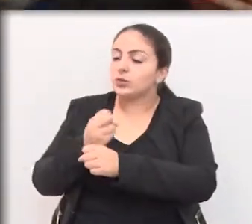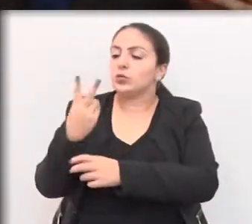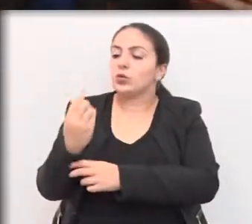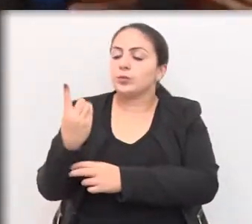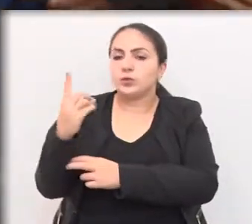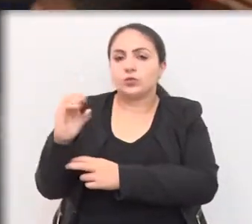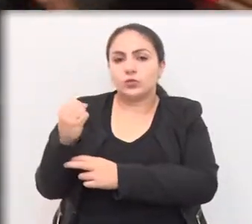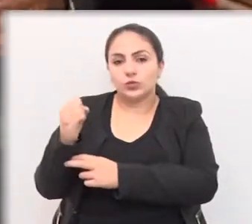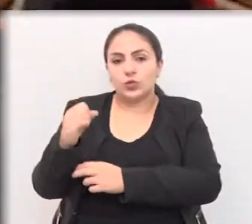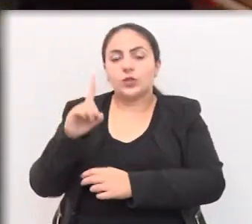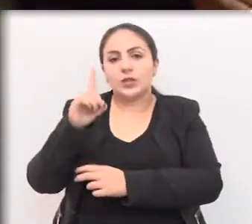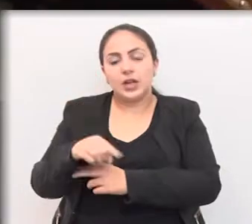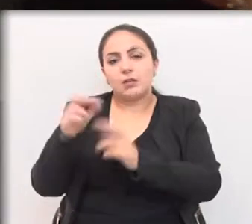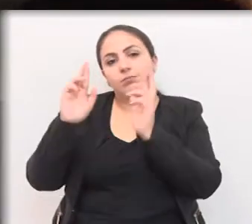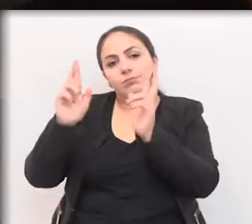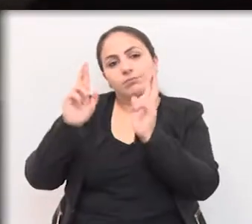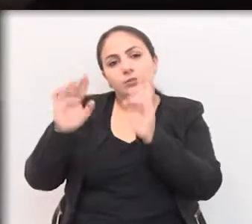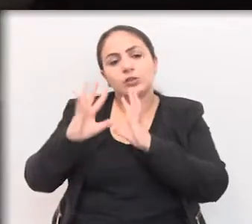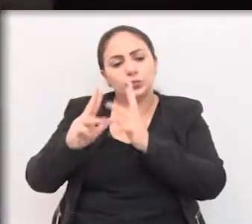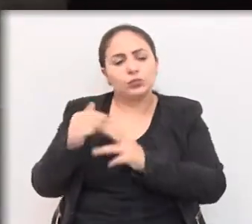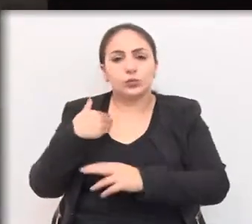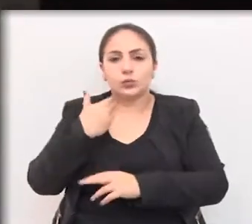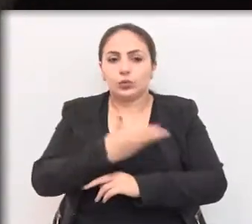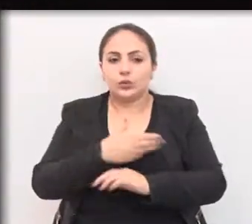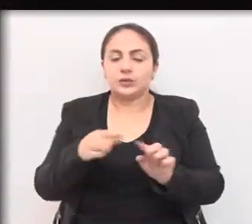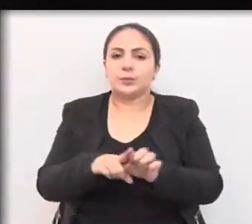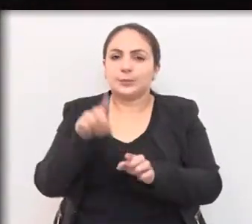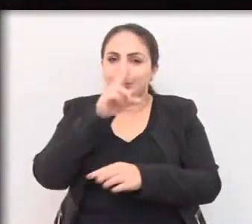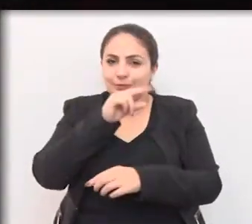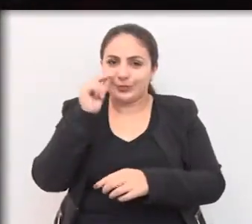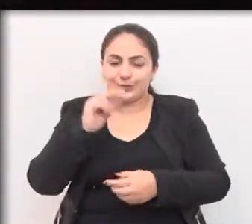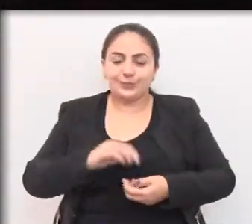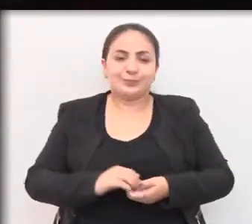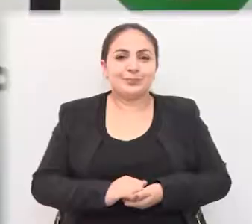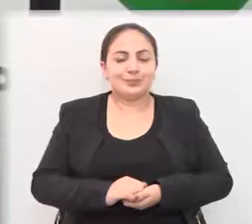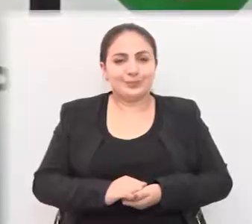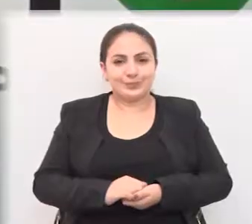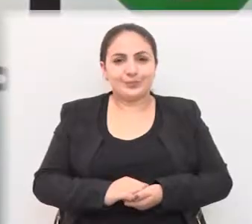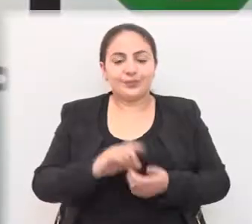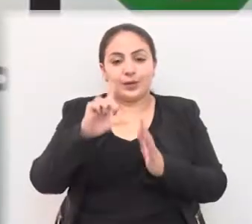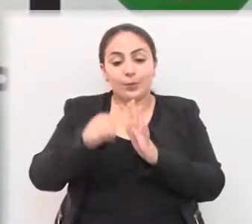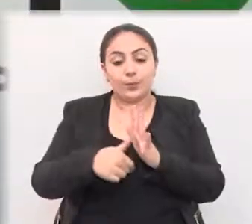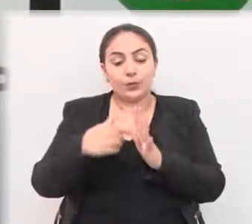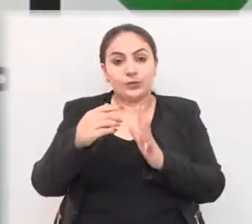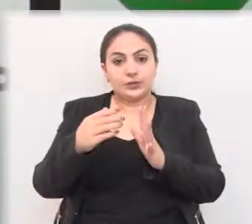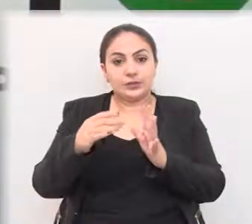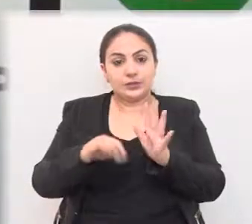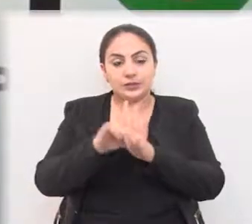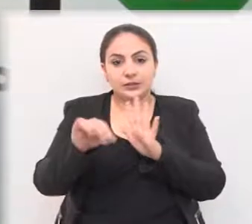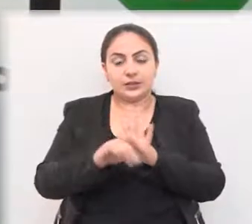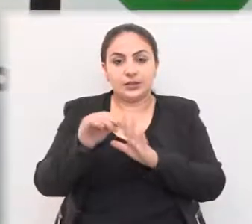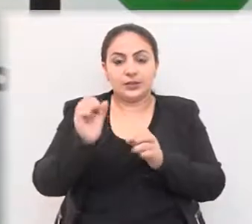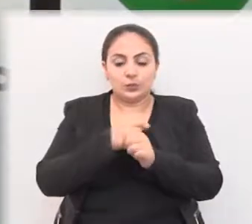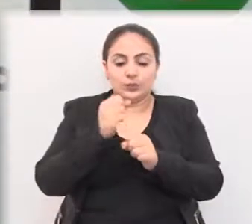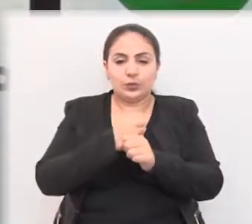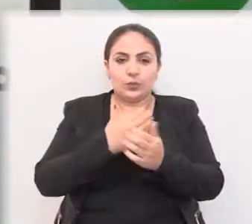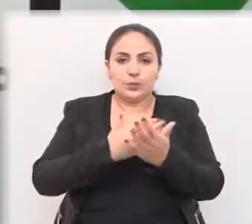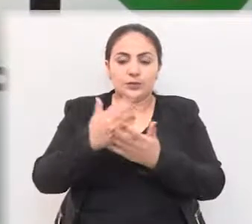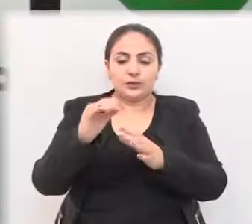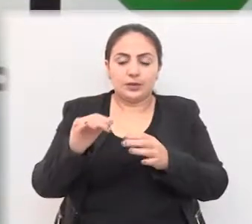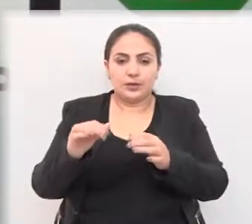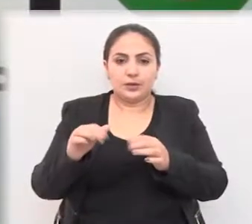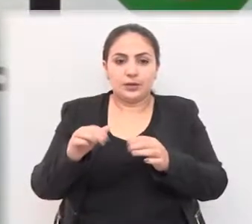em 2018, que é a expectativa de todos nós e também da Prefeitura. Após a licitação, a obra inicia